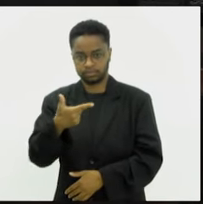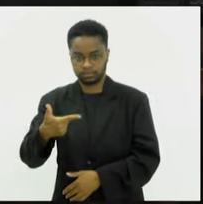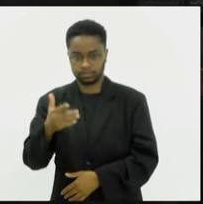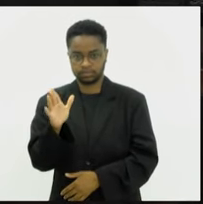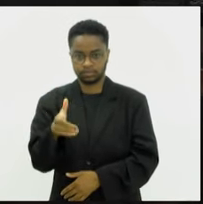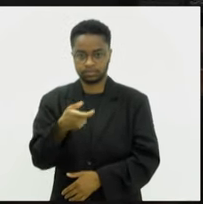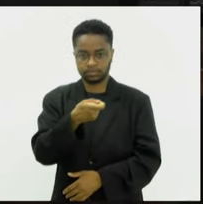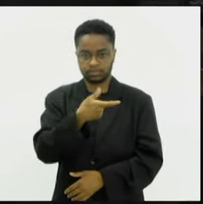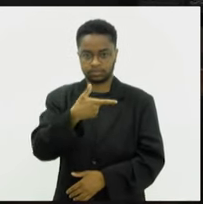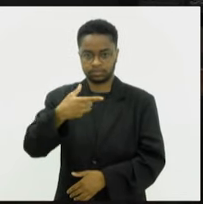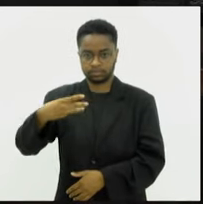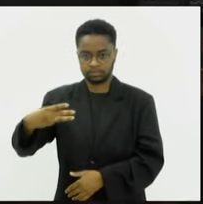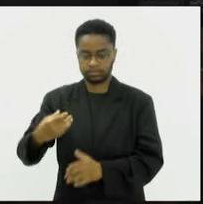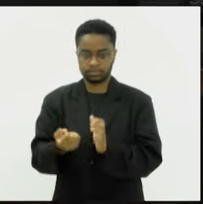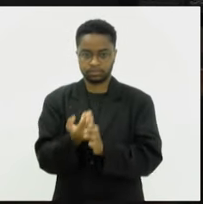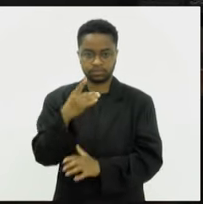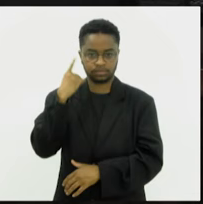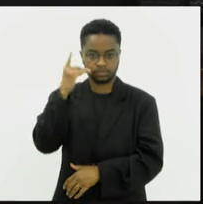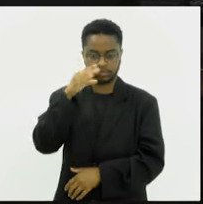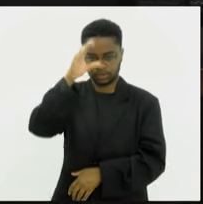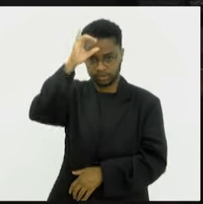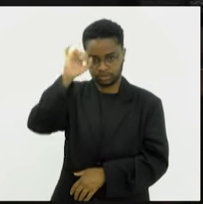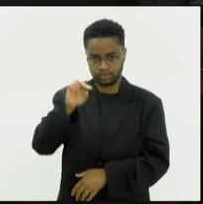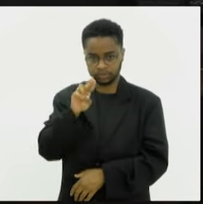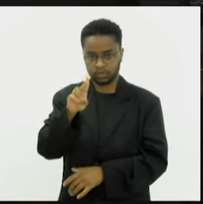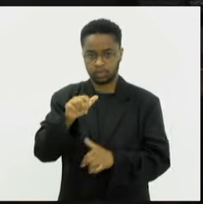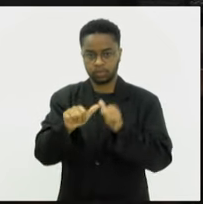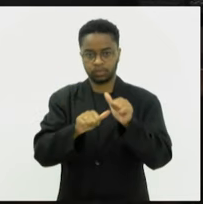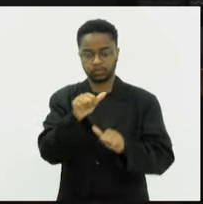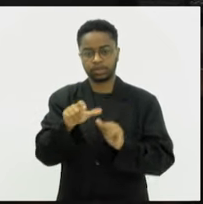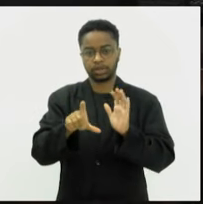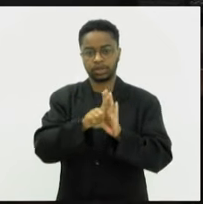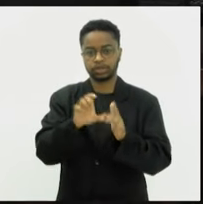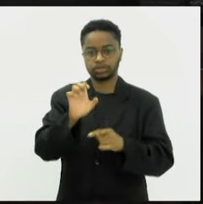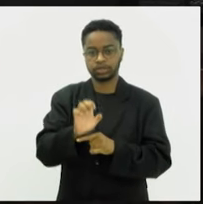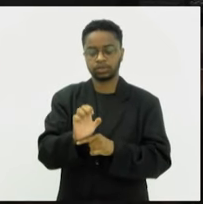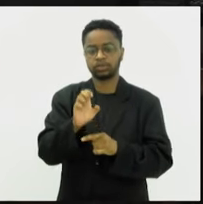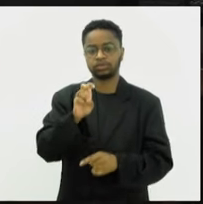de 2023, de autoria da deputada Tia Ju, que altera a lei estadual